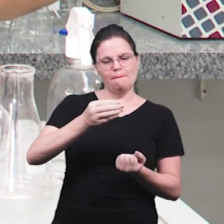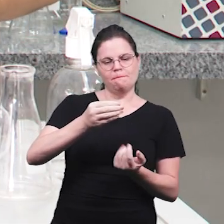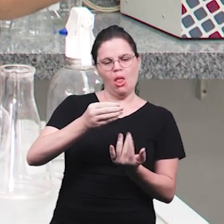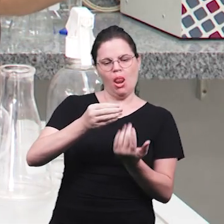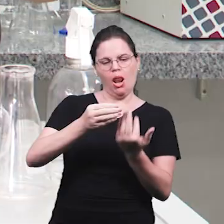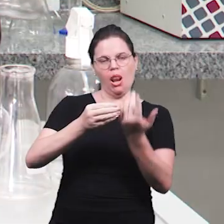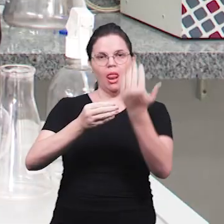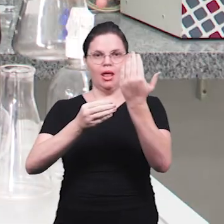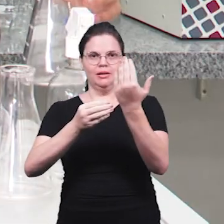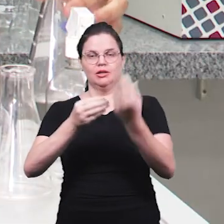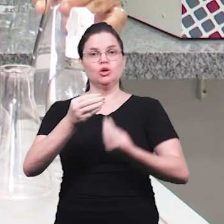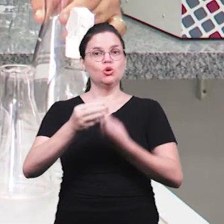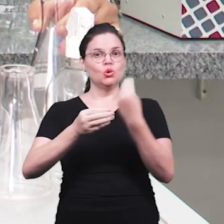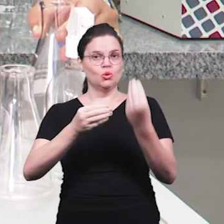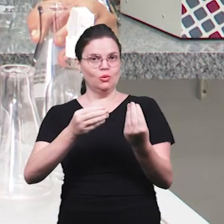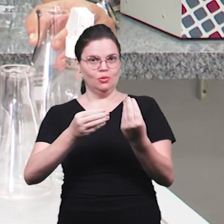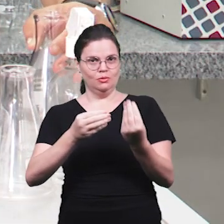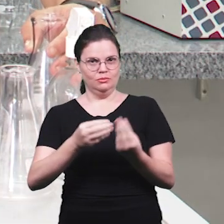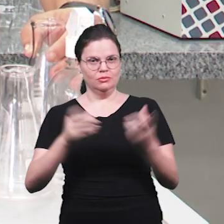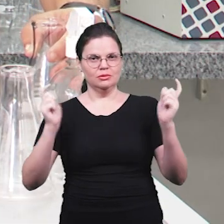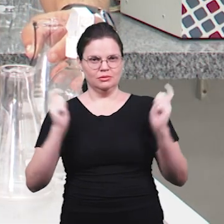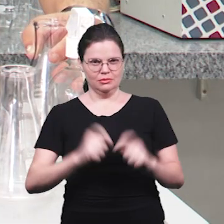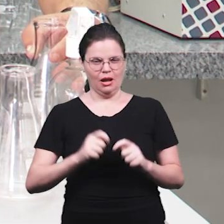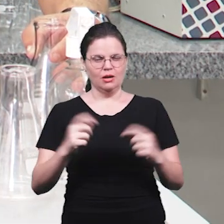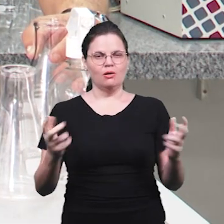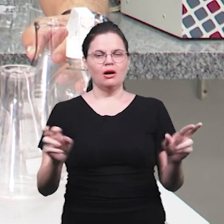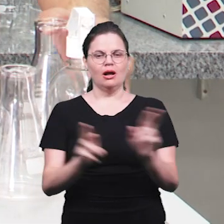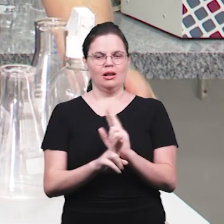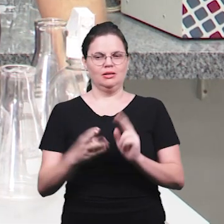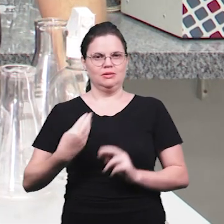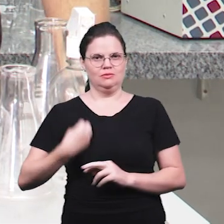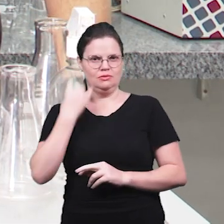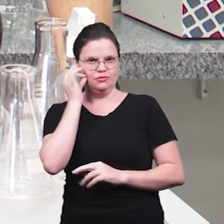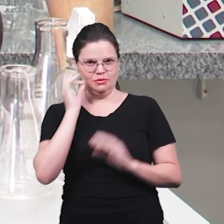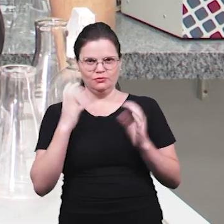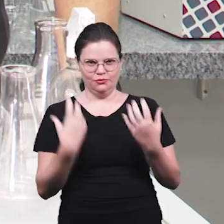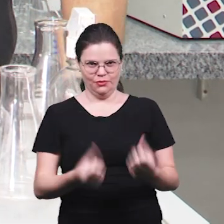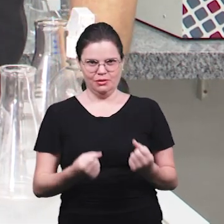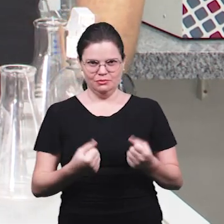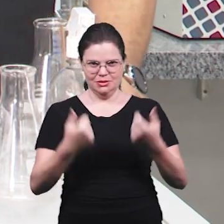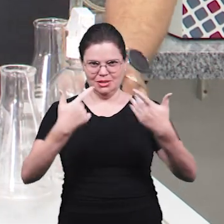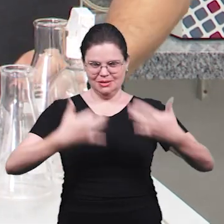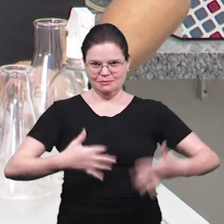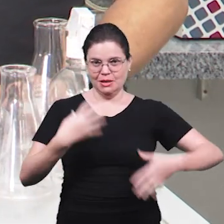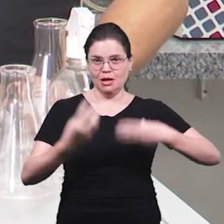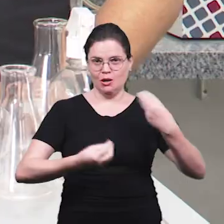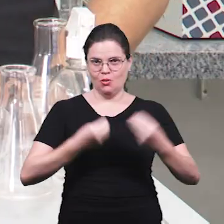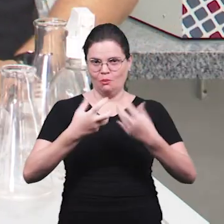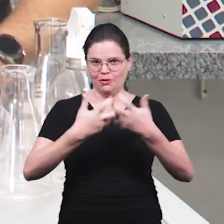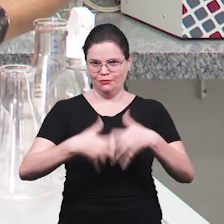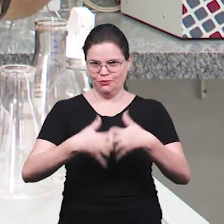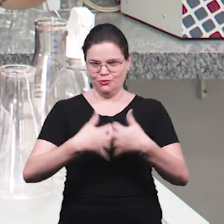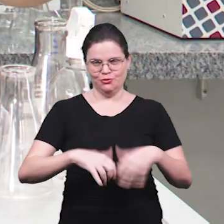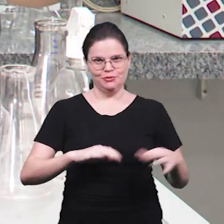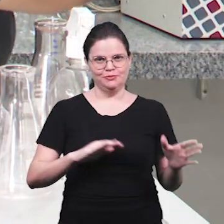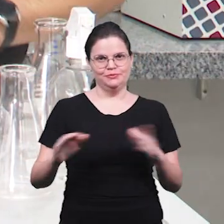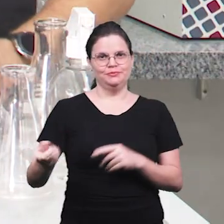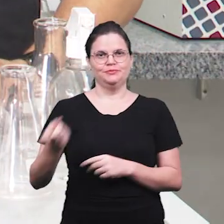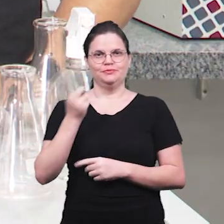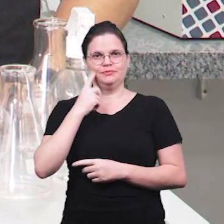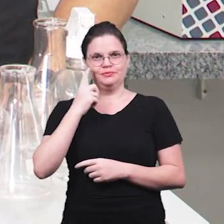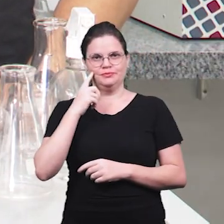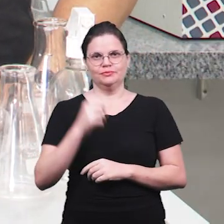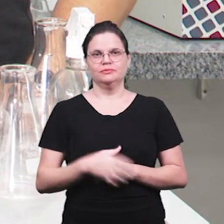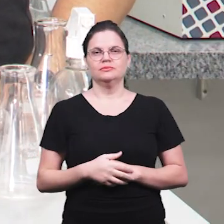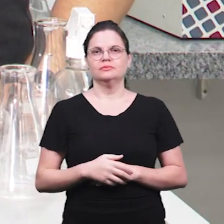qual que é a relação que isso tem com a nossa vida espiritual? Vamos lá? Vamos explicar para a turma lá como é que faz. Olha, eu estou